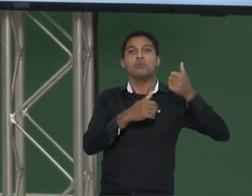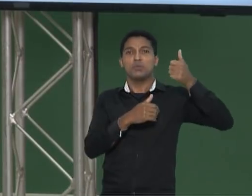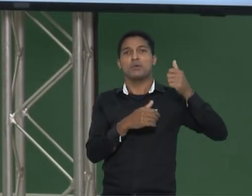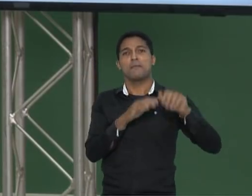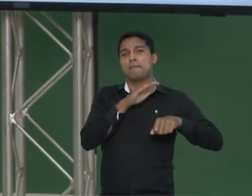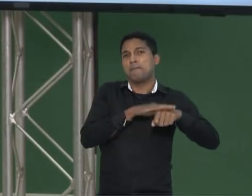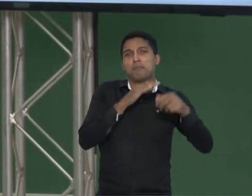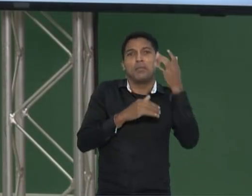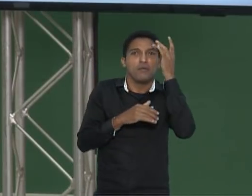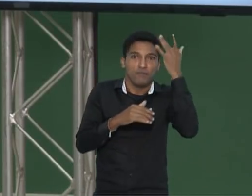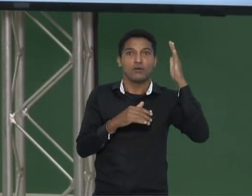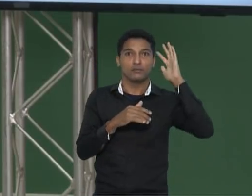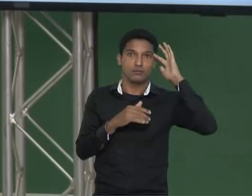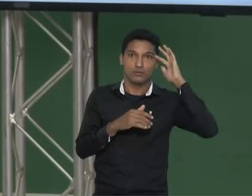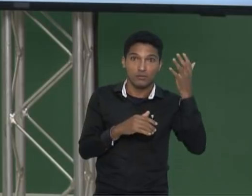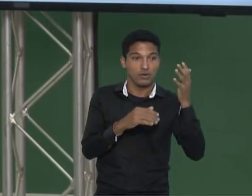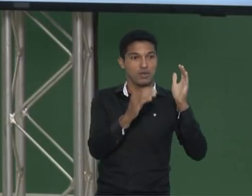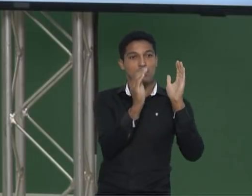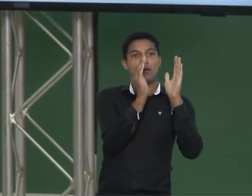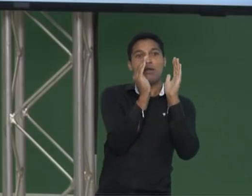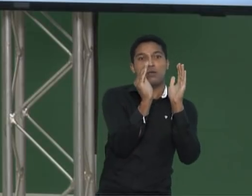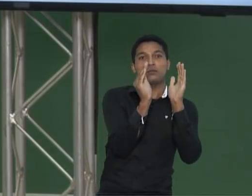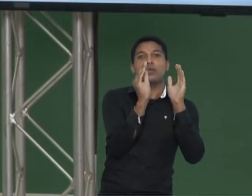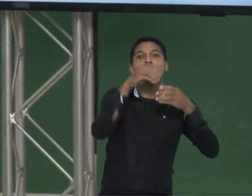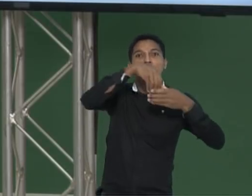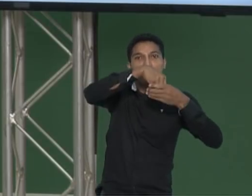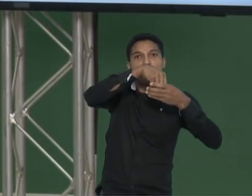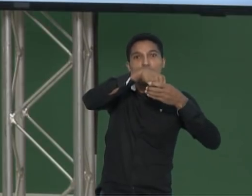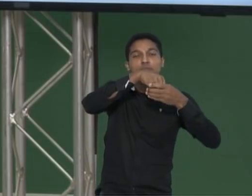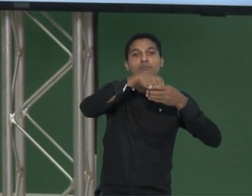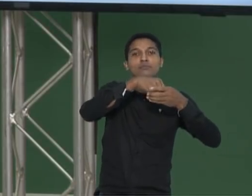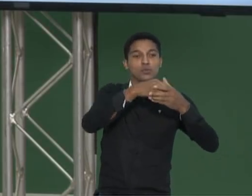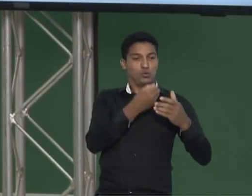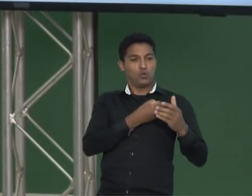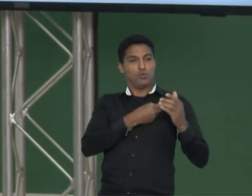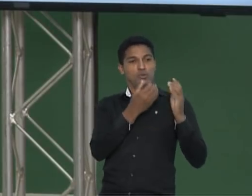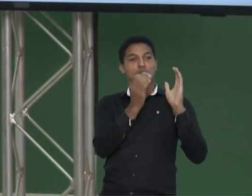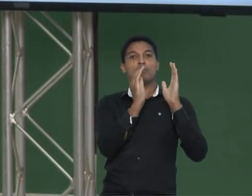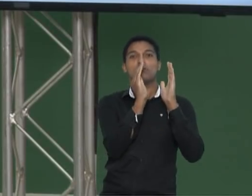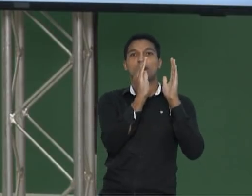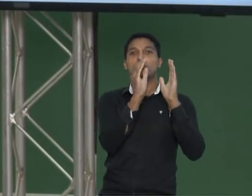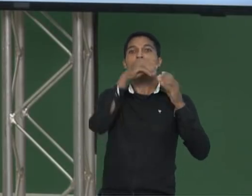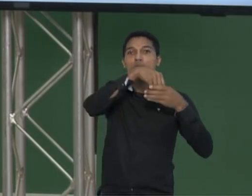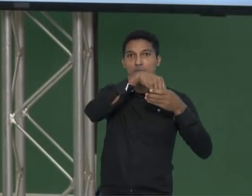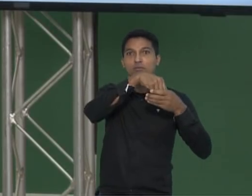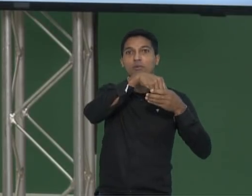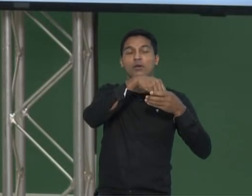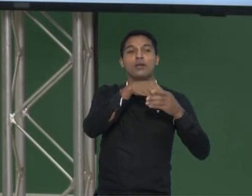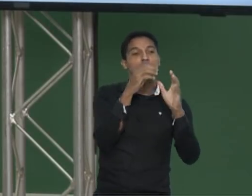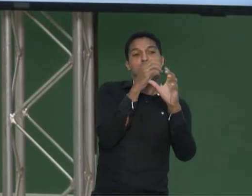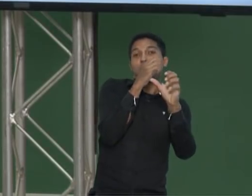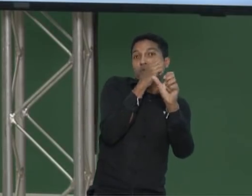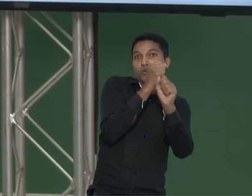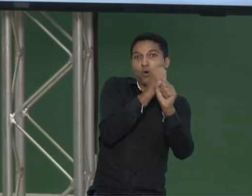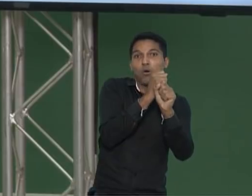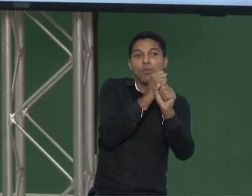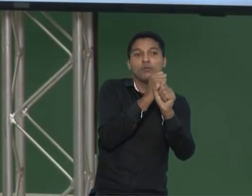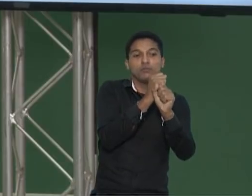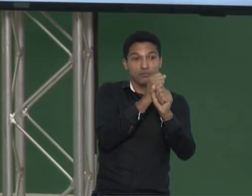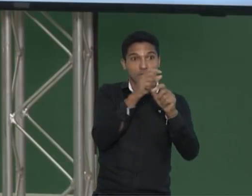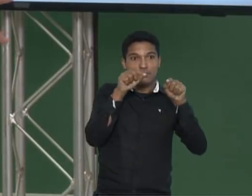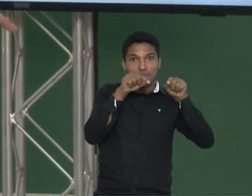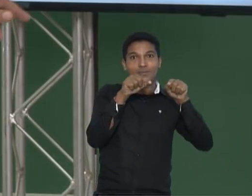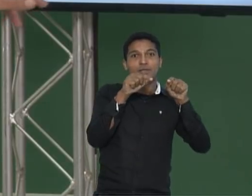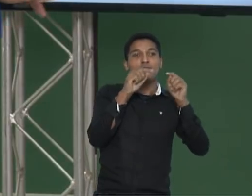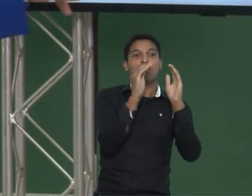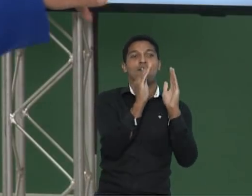fácil a gente resolver o que está dentro do parênteses primeiro, já que eu tenho, são números, é só somar e multiplicar pelo número de fora,